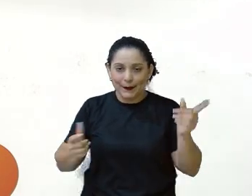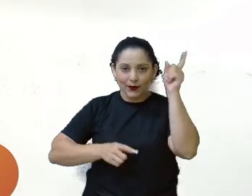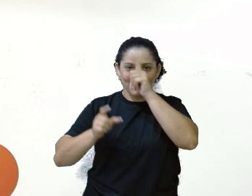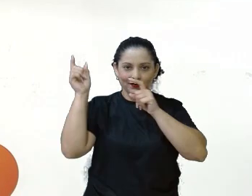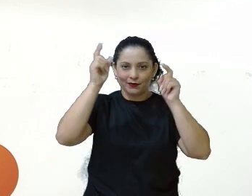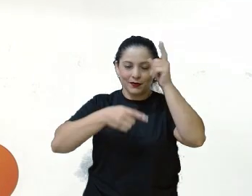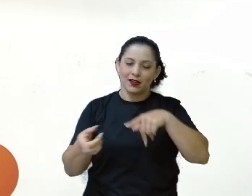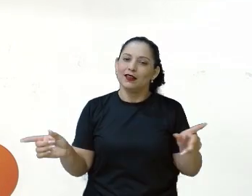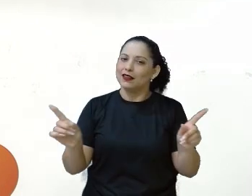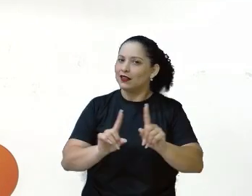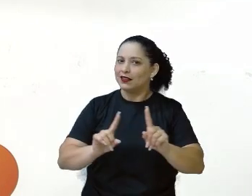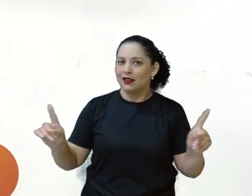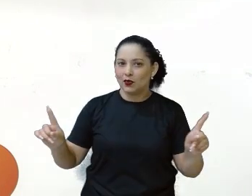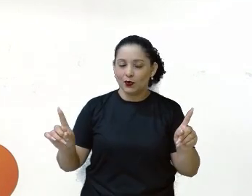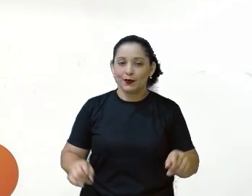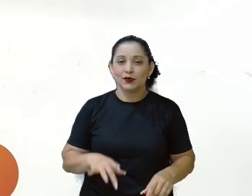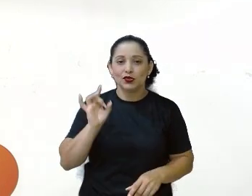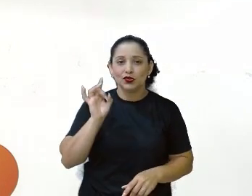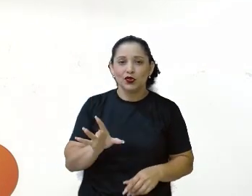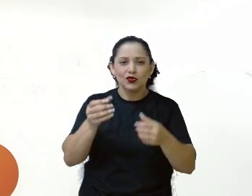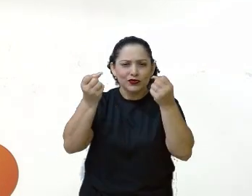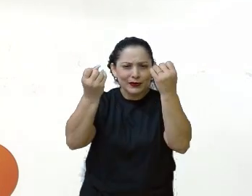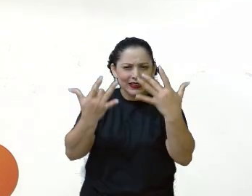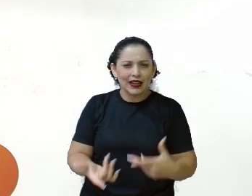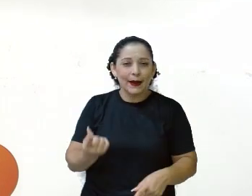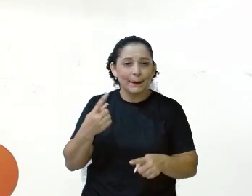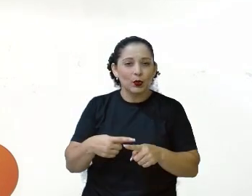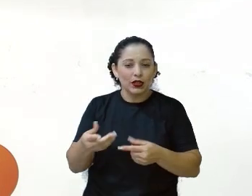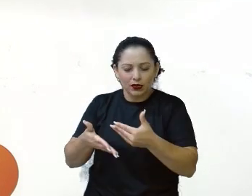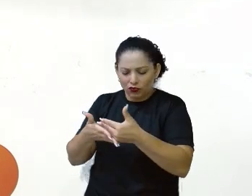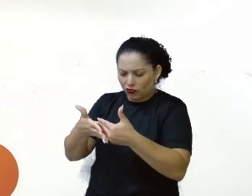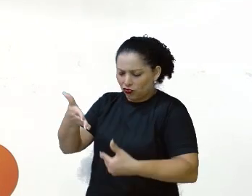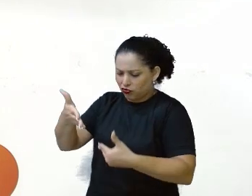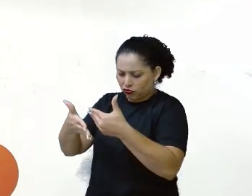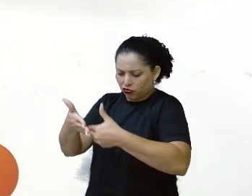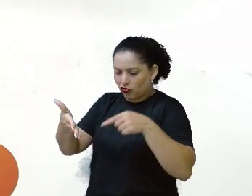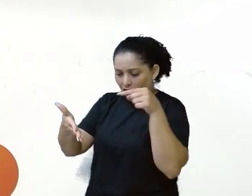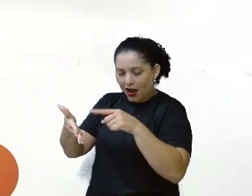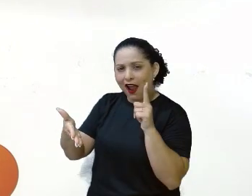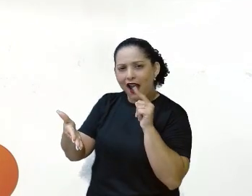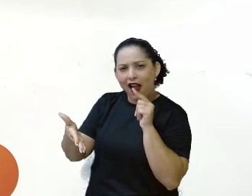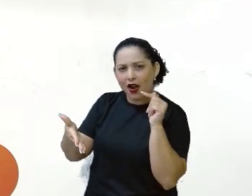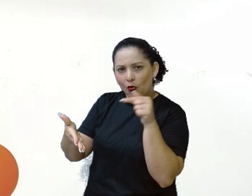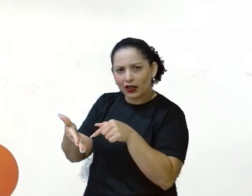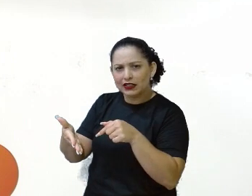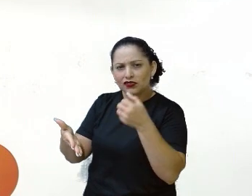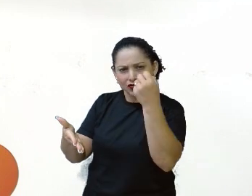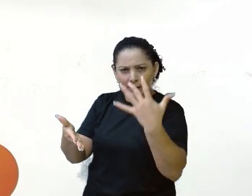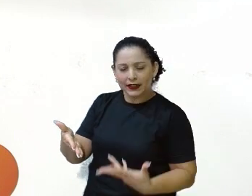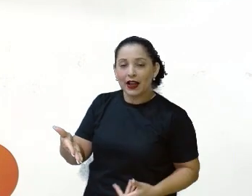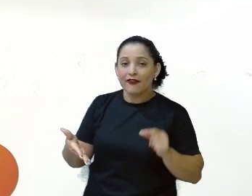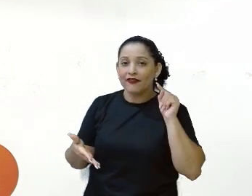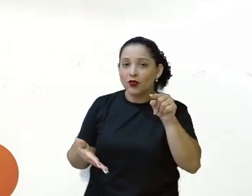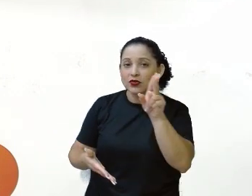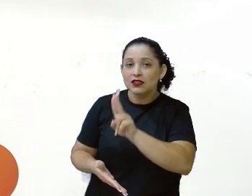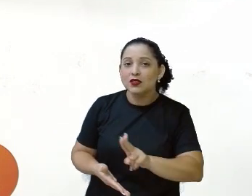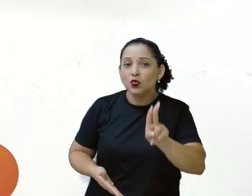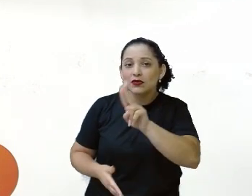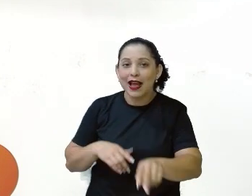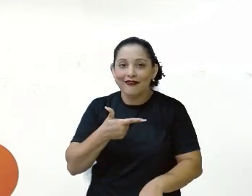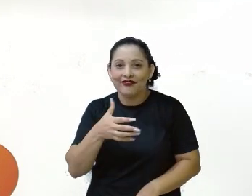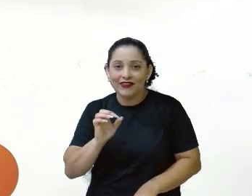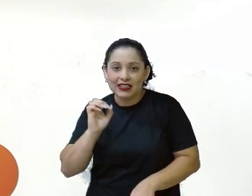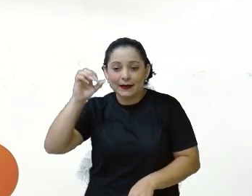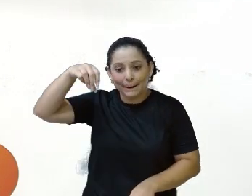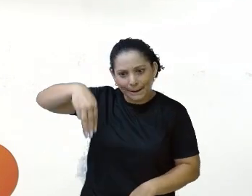Eu só estou falando isso porque na sua conta de água vai estar lá foi consumido, vamos dizer, 20